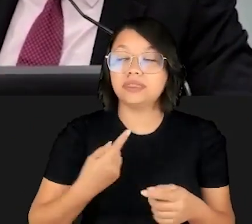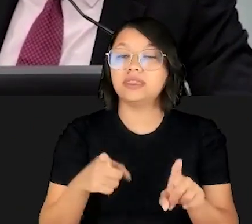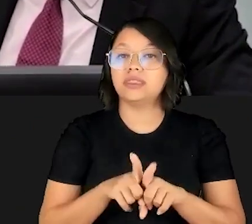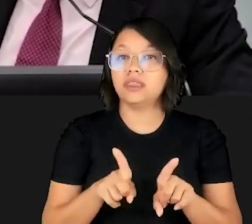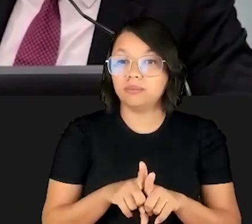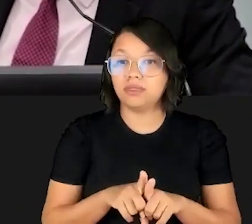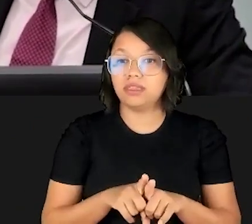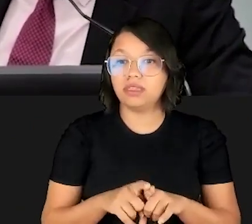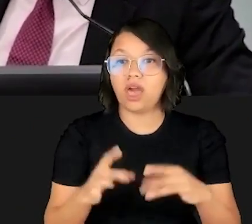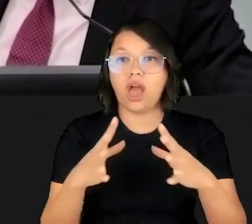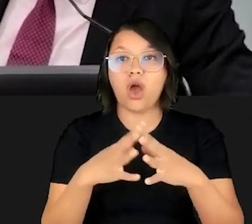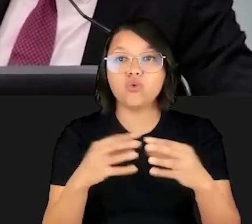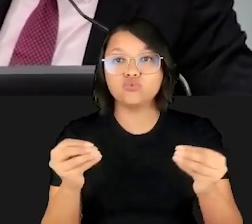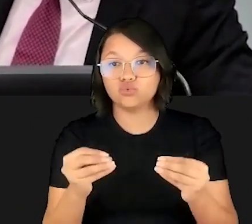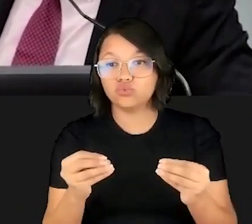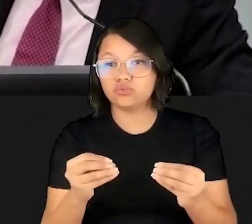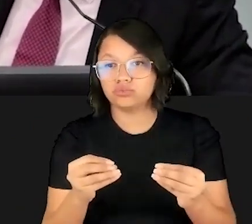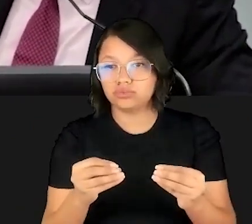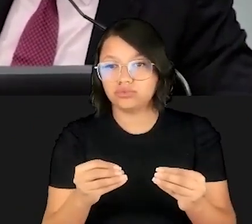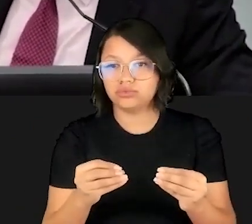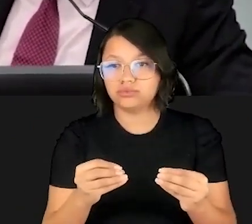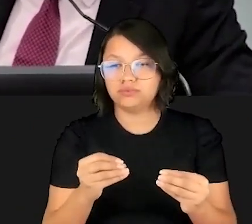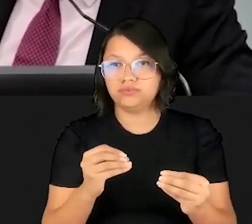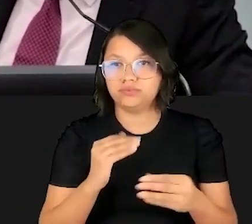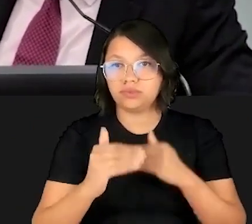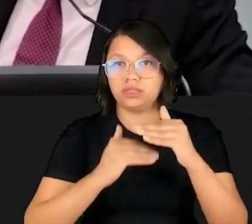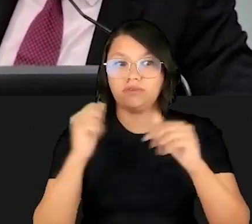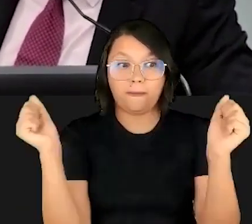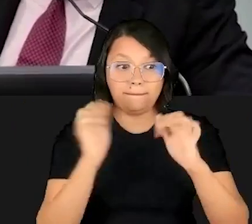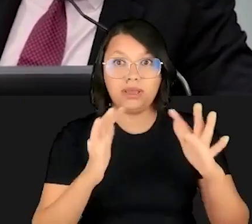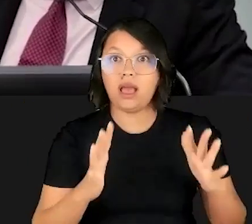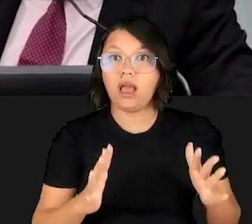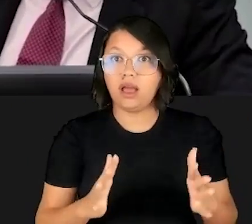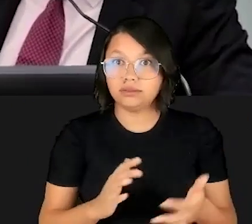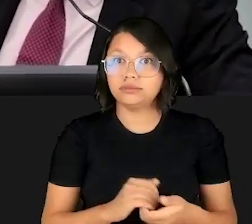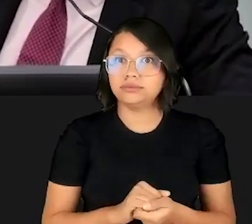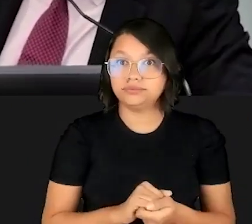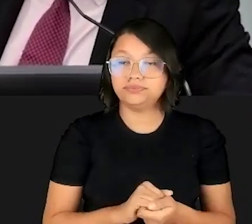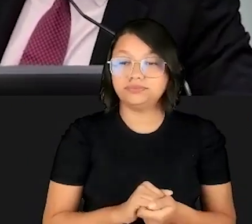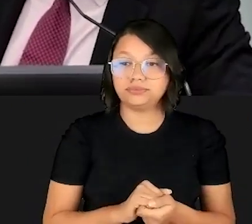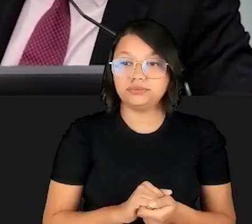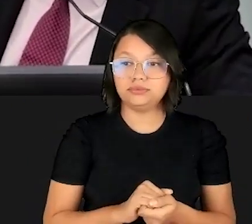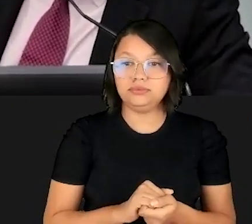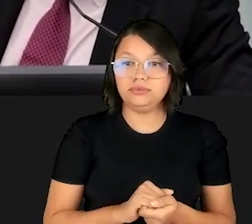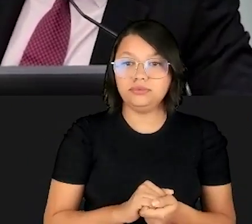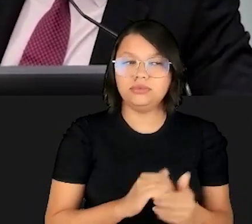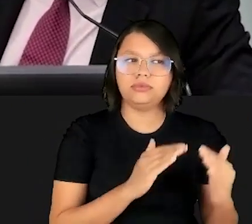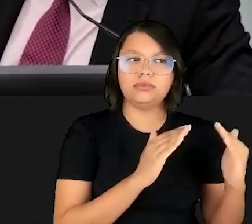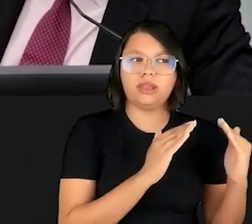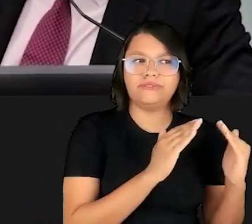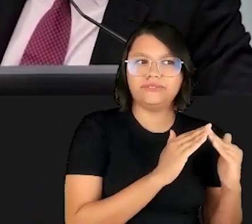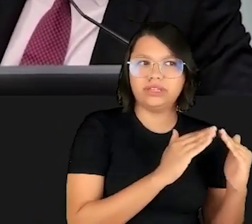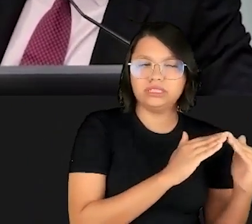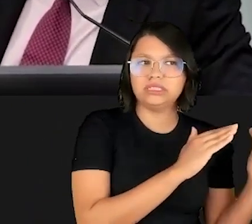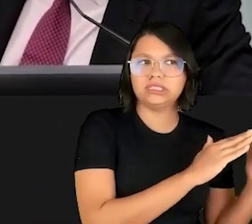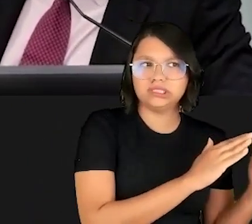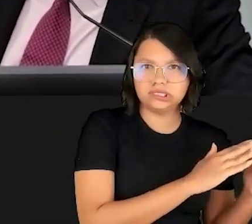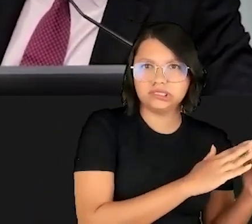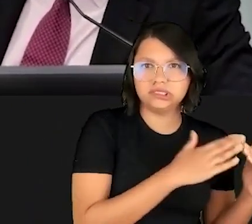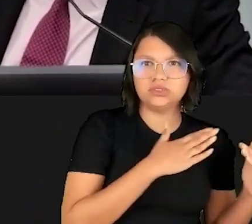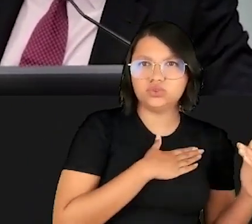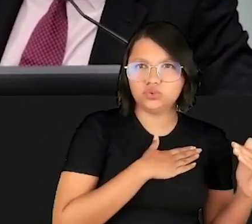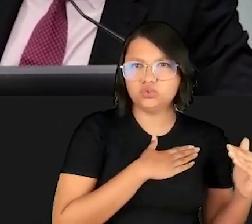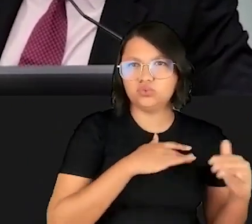curas milagrosas, né? A vizinha do meu primo tem um amigo que tomou chá